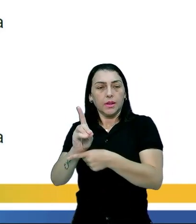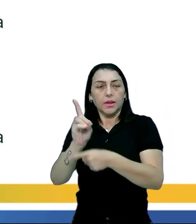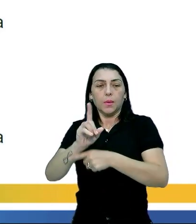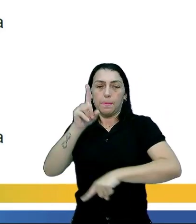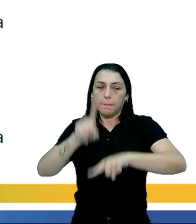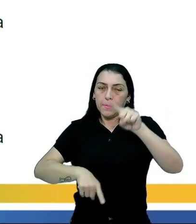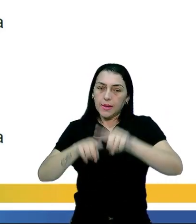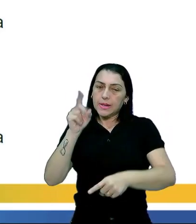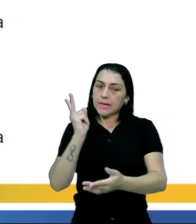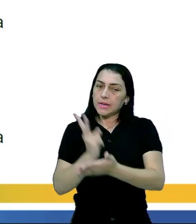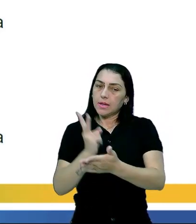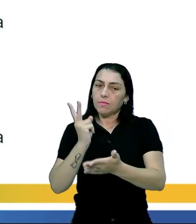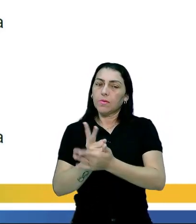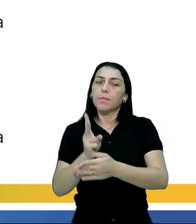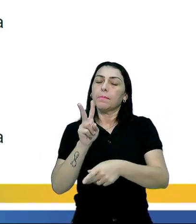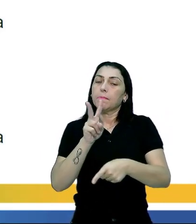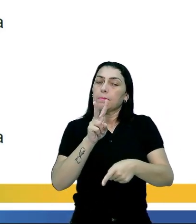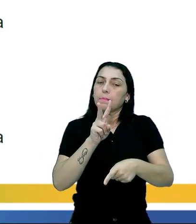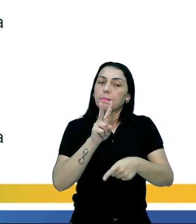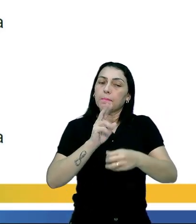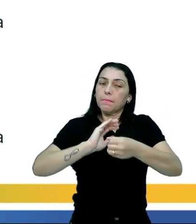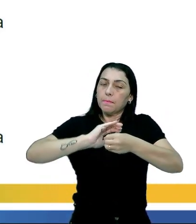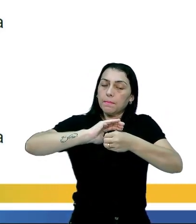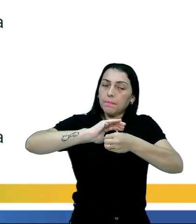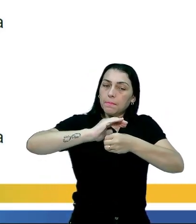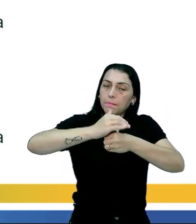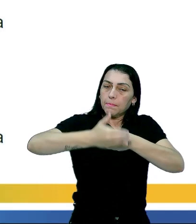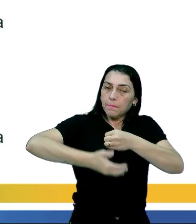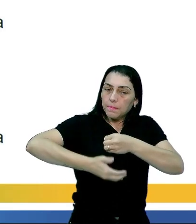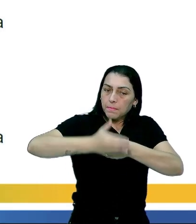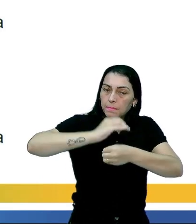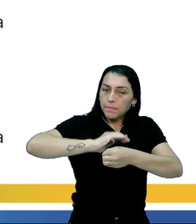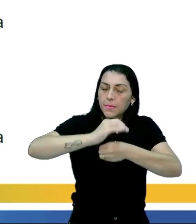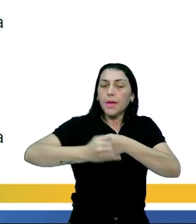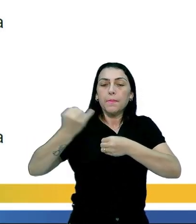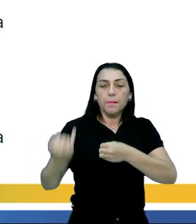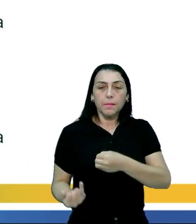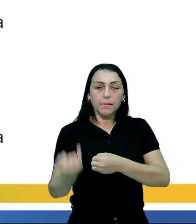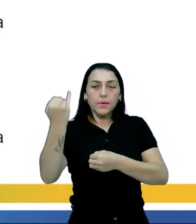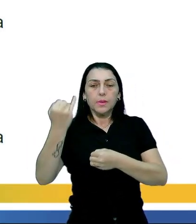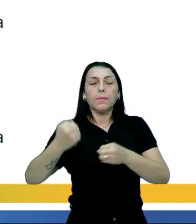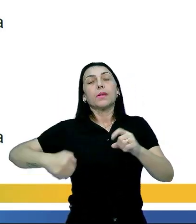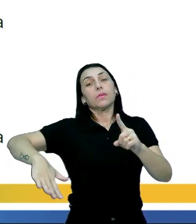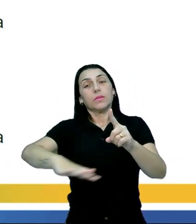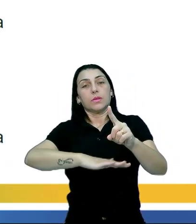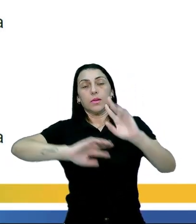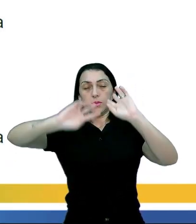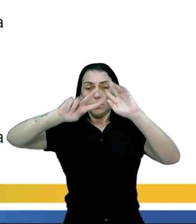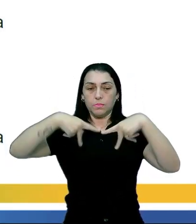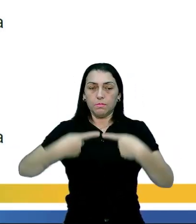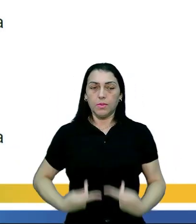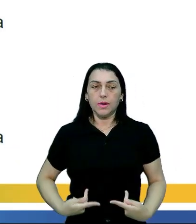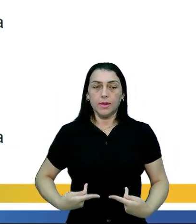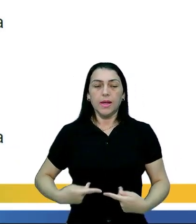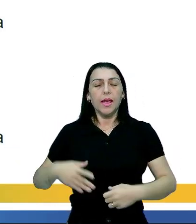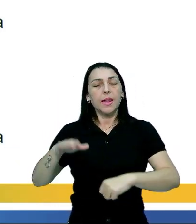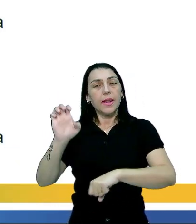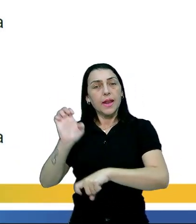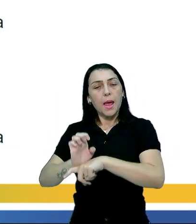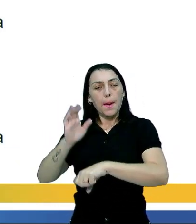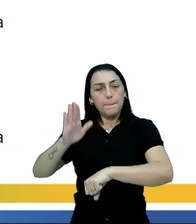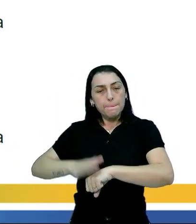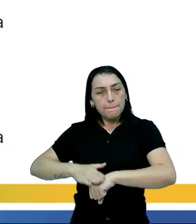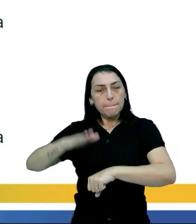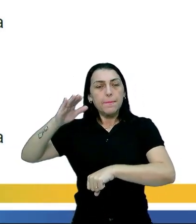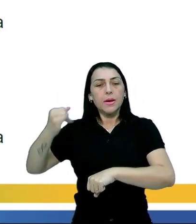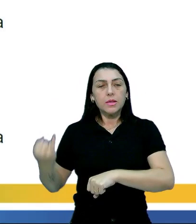o materialismo sempre foi preservado e essencial para a sociedade humana. E letra